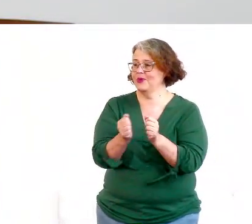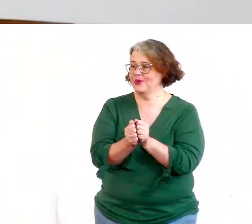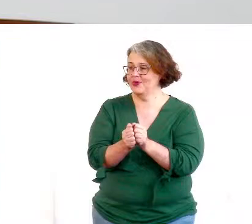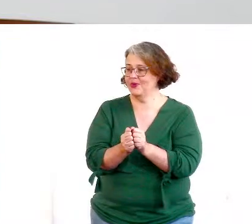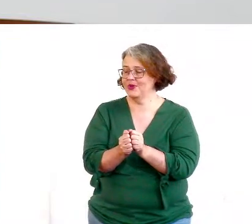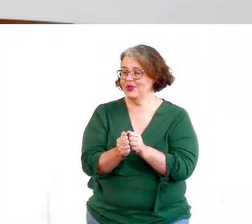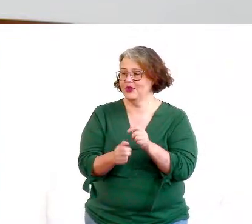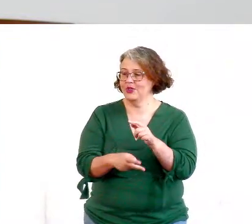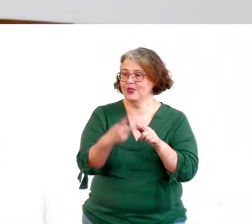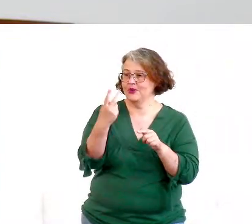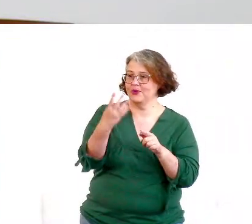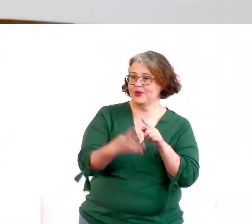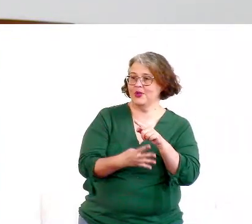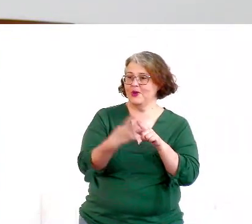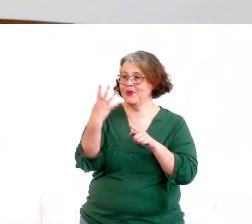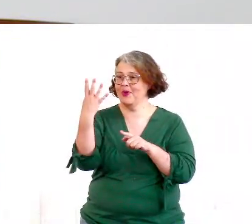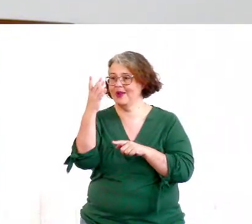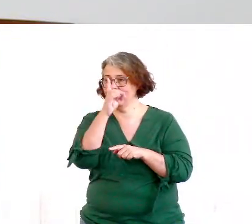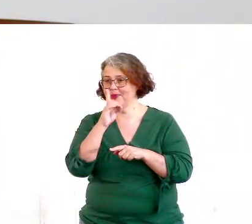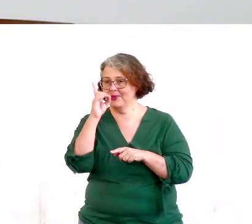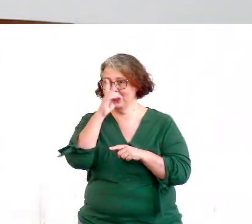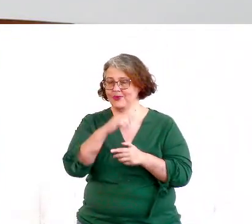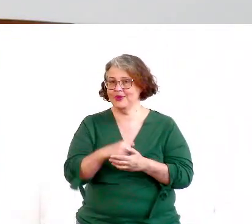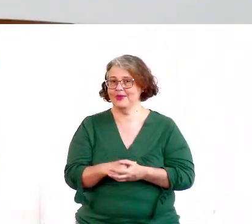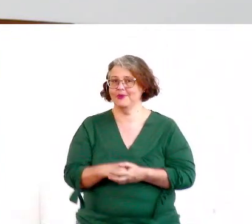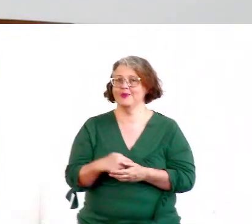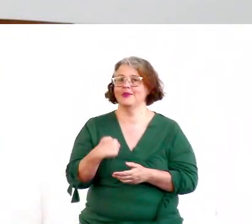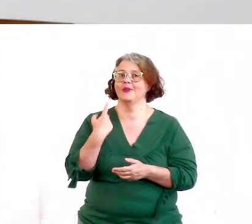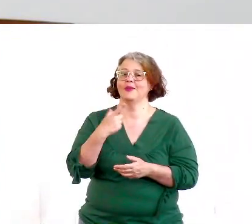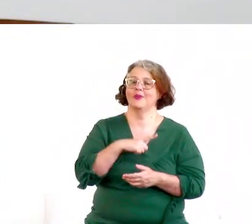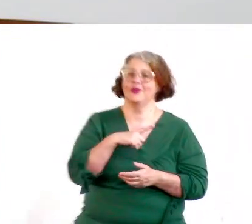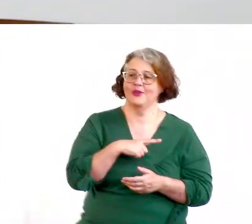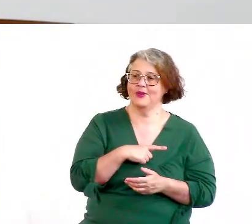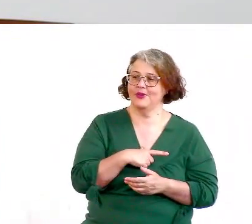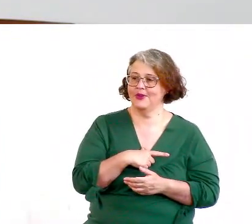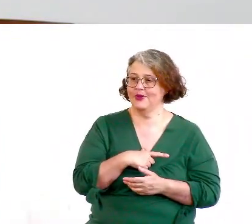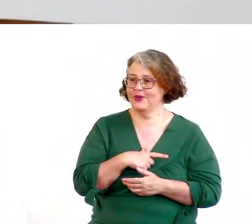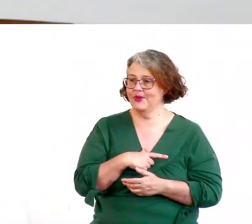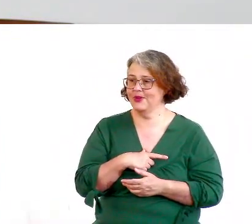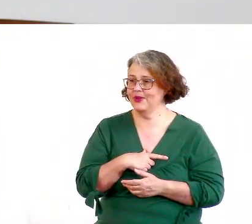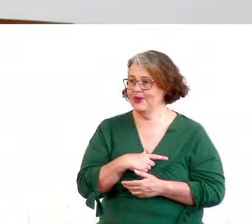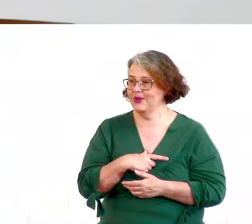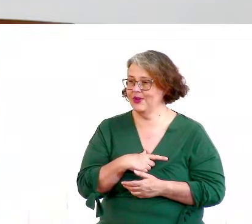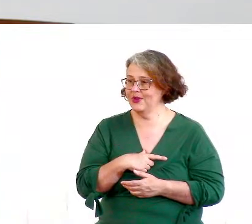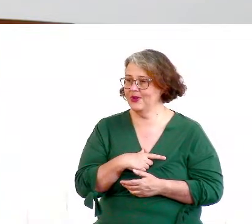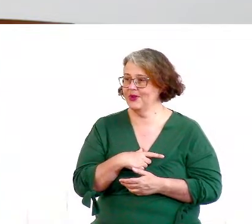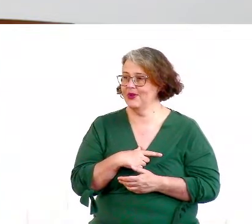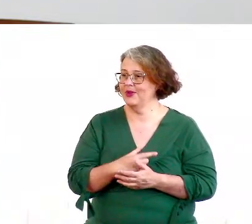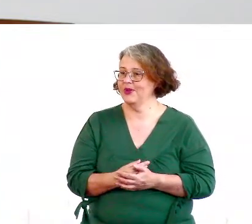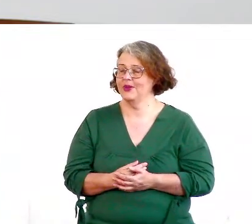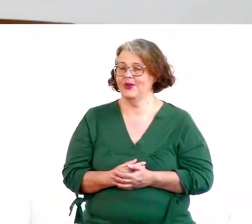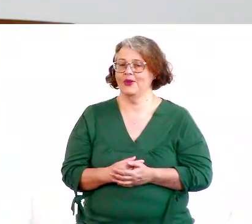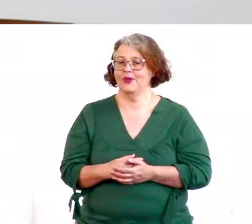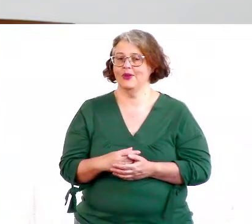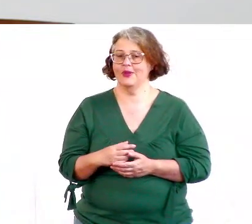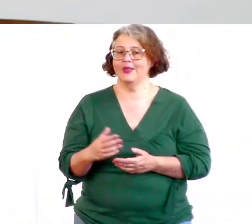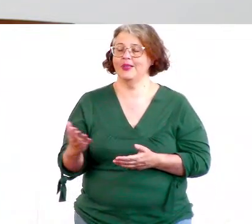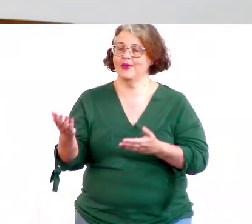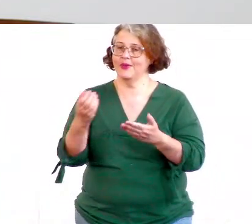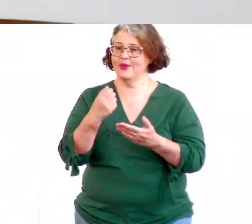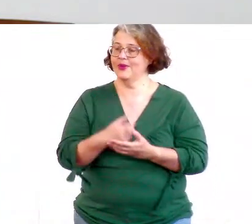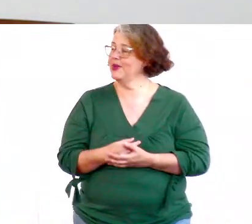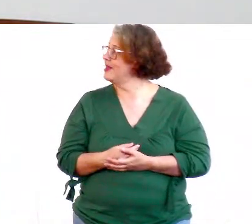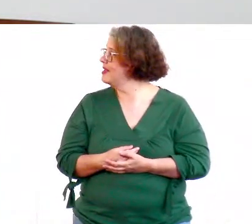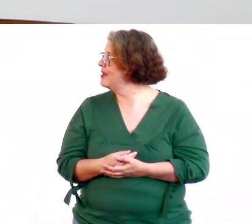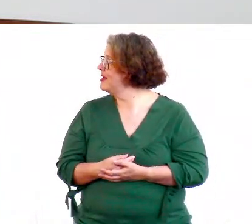quartos domingos sempre. Então são convidados a virem presencialmente, adorarem o Senhor conosco e terem esse tempo aqui na Igreja da Lapa. E